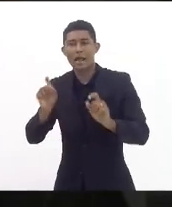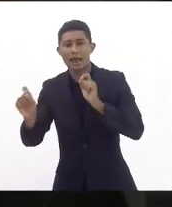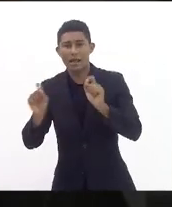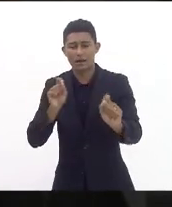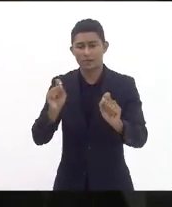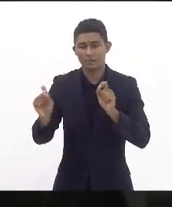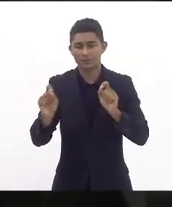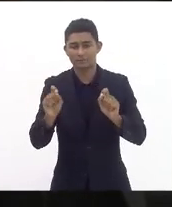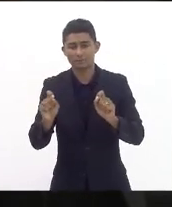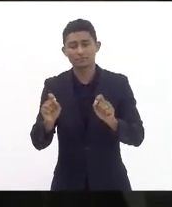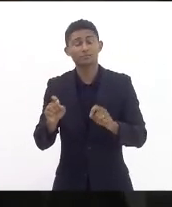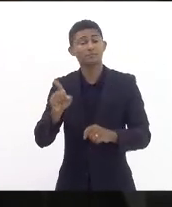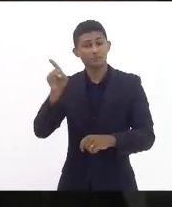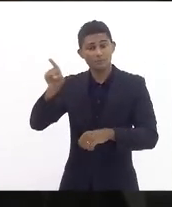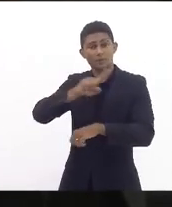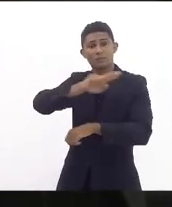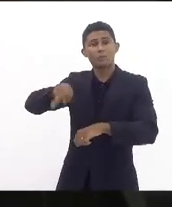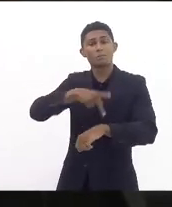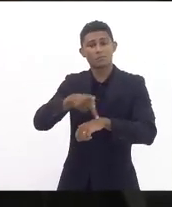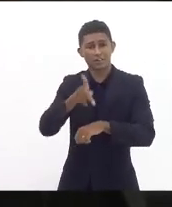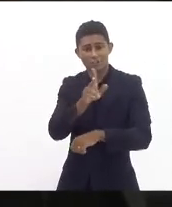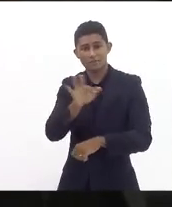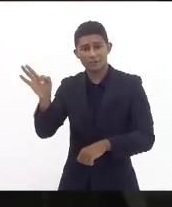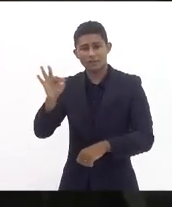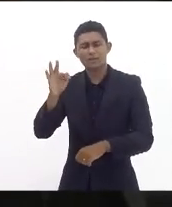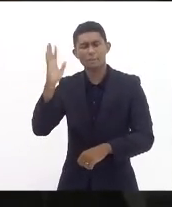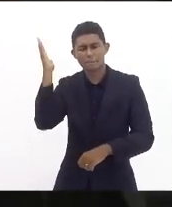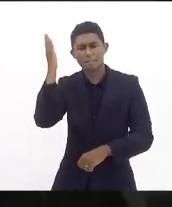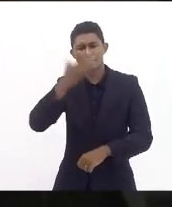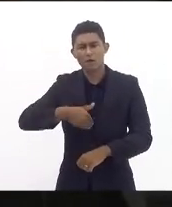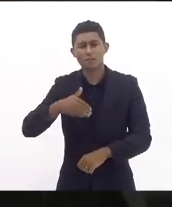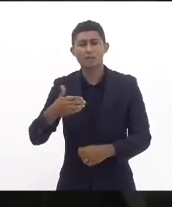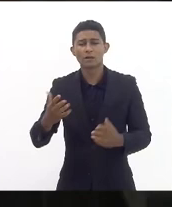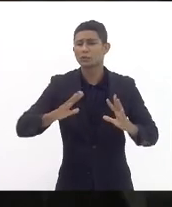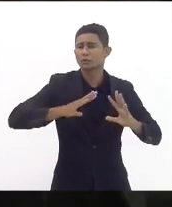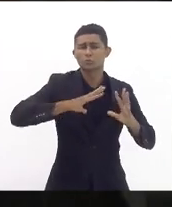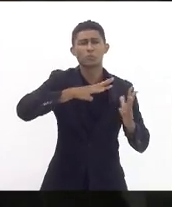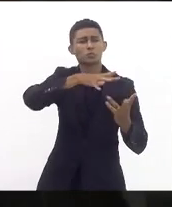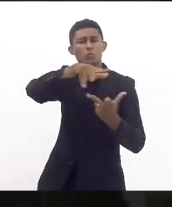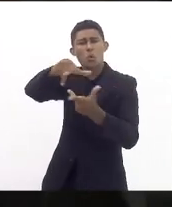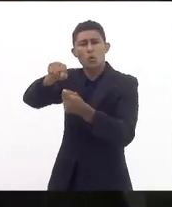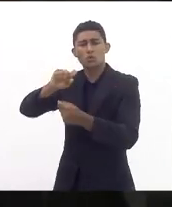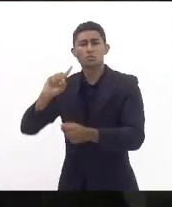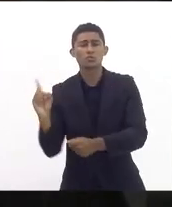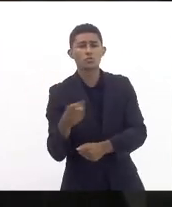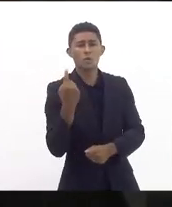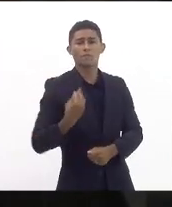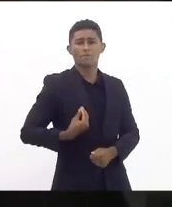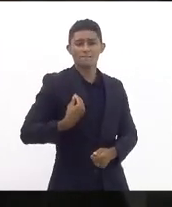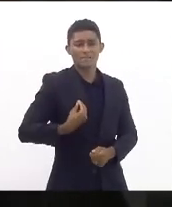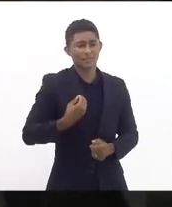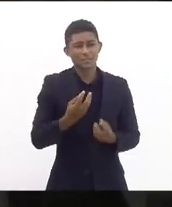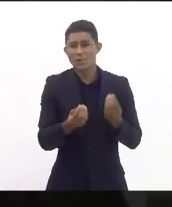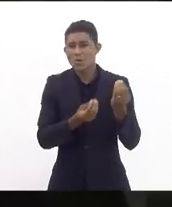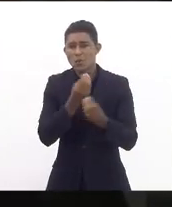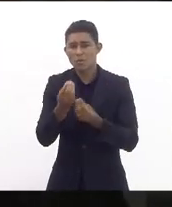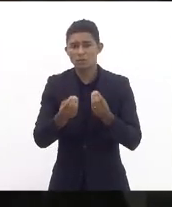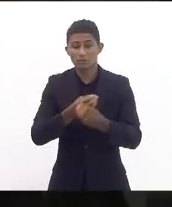um pouco o clima que nós estamos vivendo e essa hora presidente da França